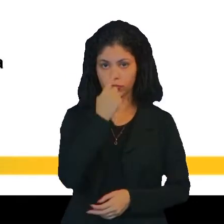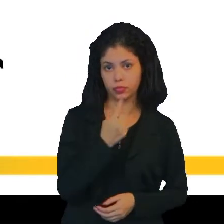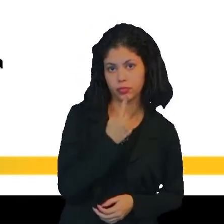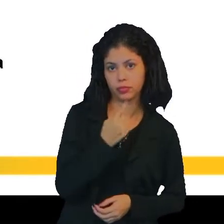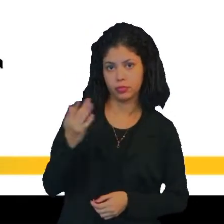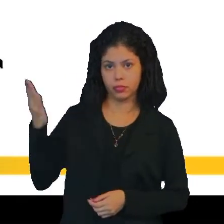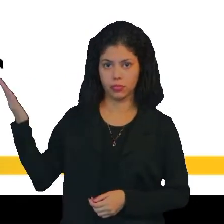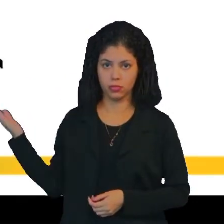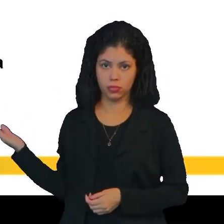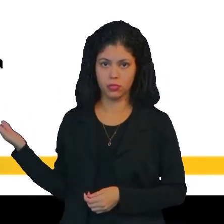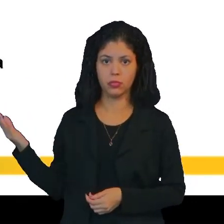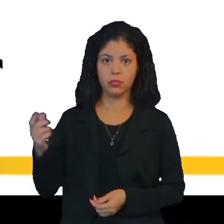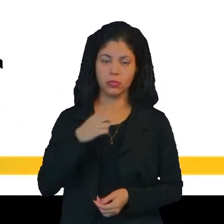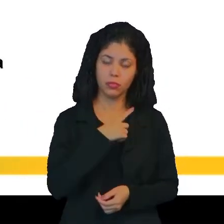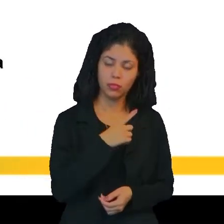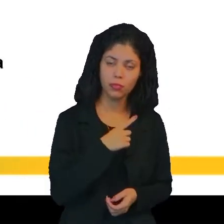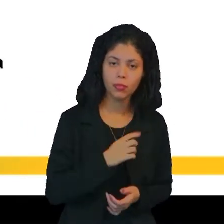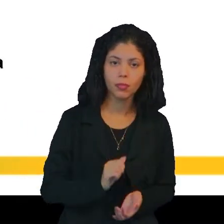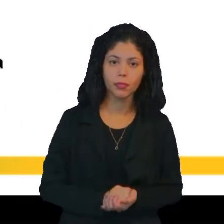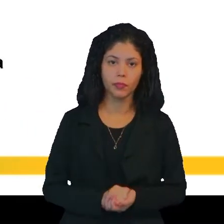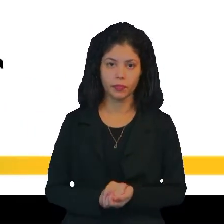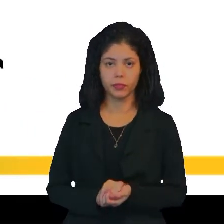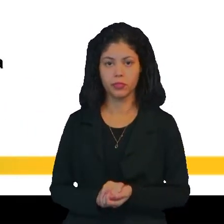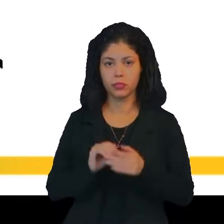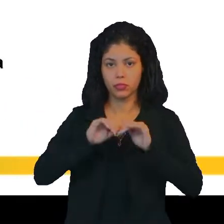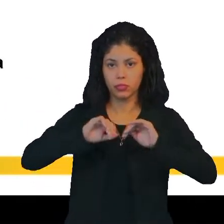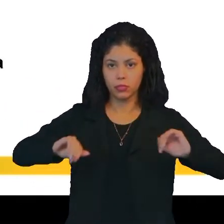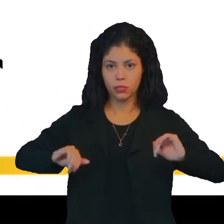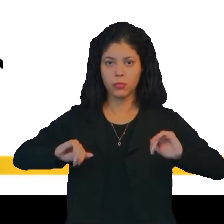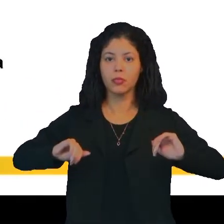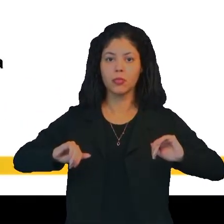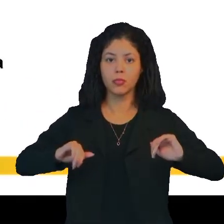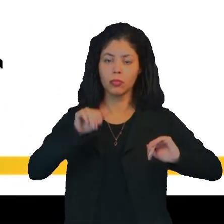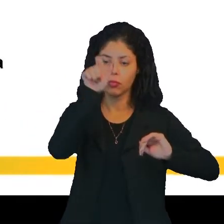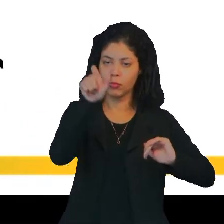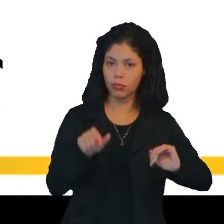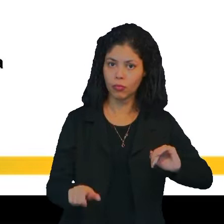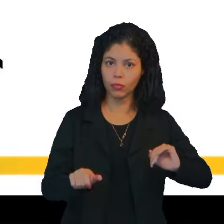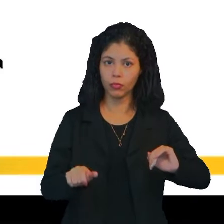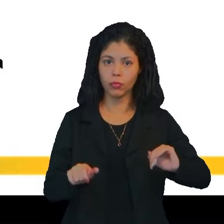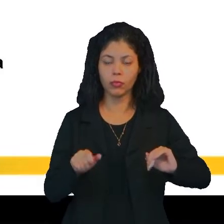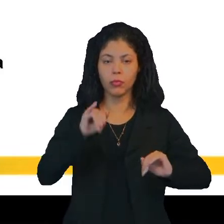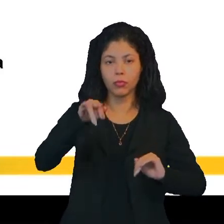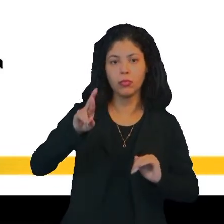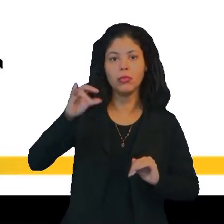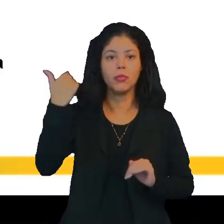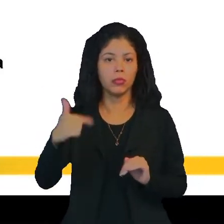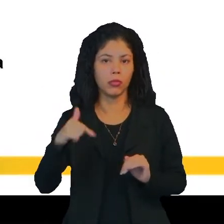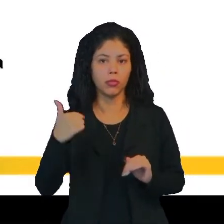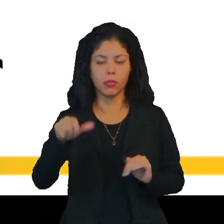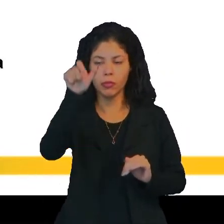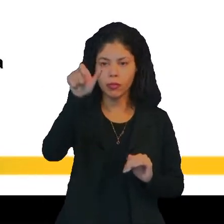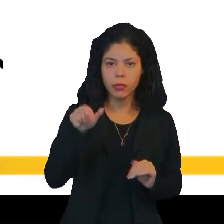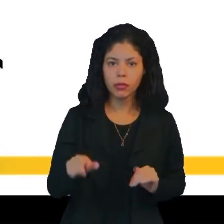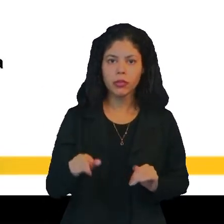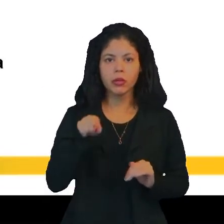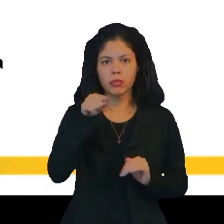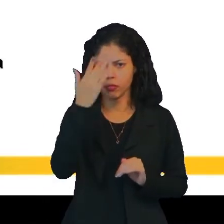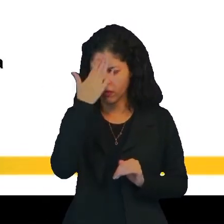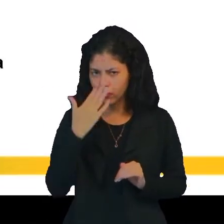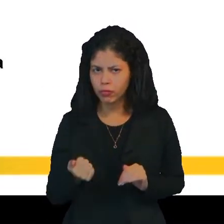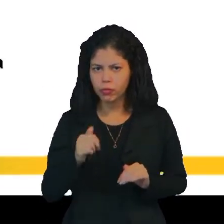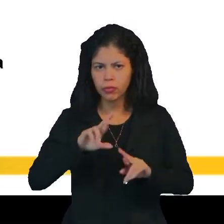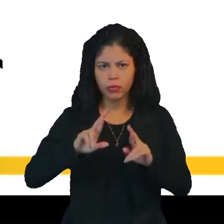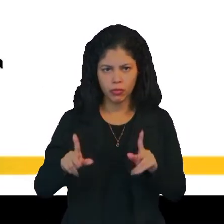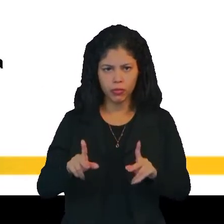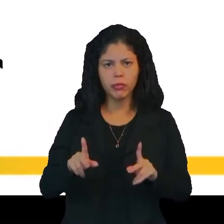aí, nós vimos então que nós temos a separação de vertebrado e invertebrado. E aí, você sabe qual é a